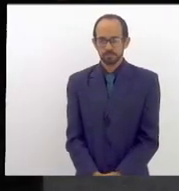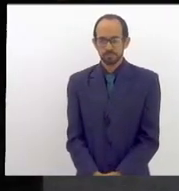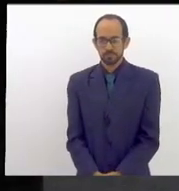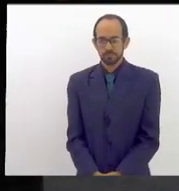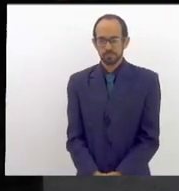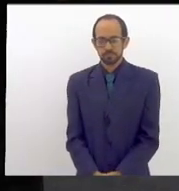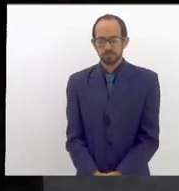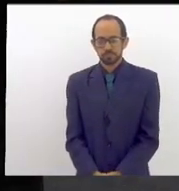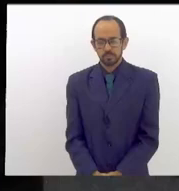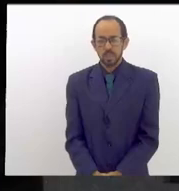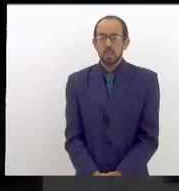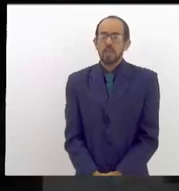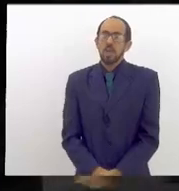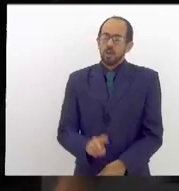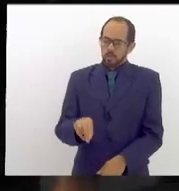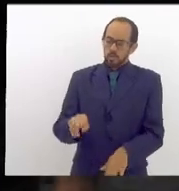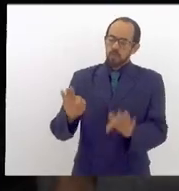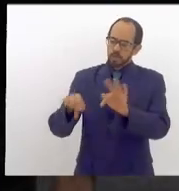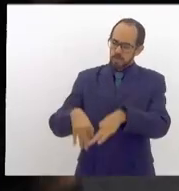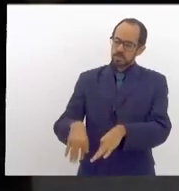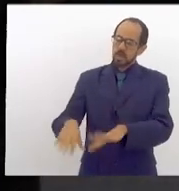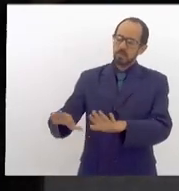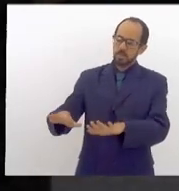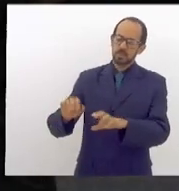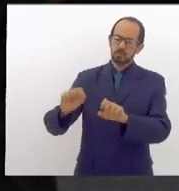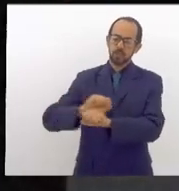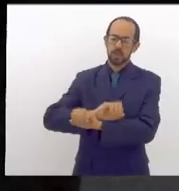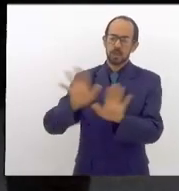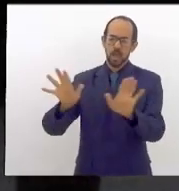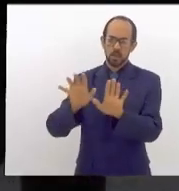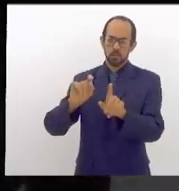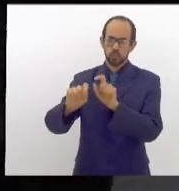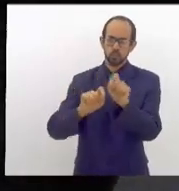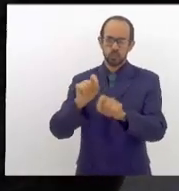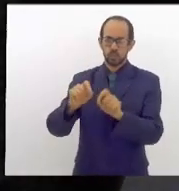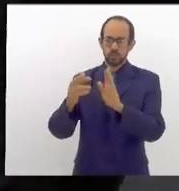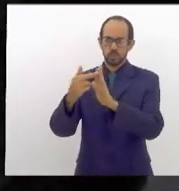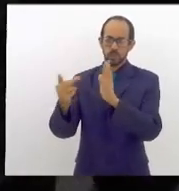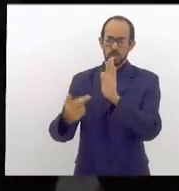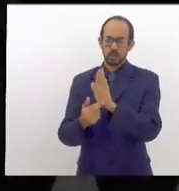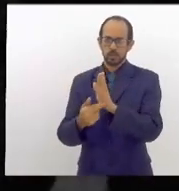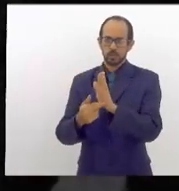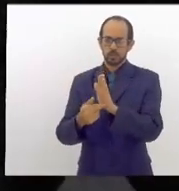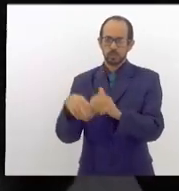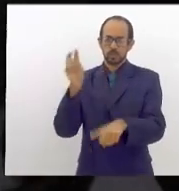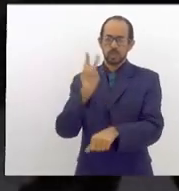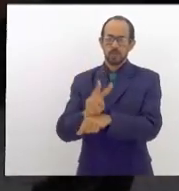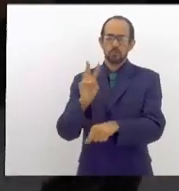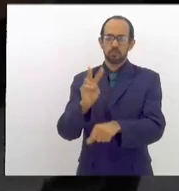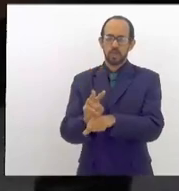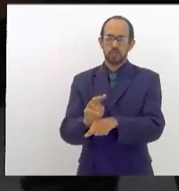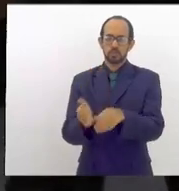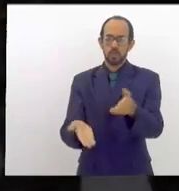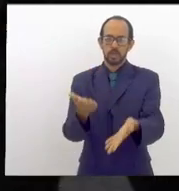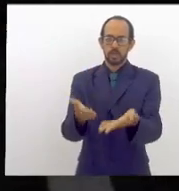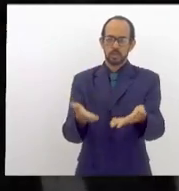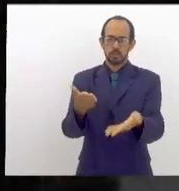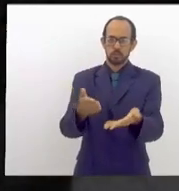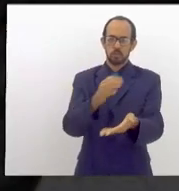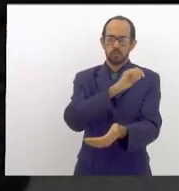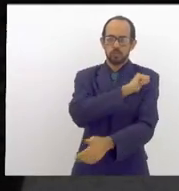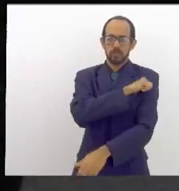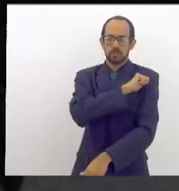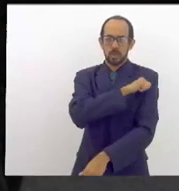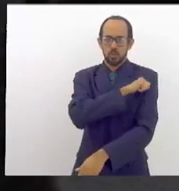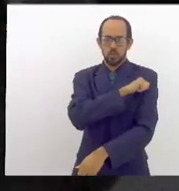Mas quero deixar muito claro que este relatório defende o equilíbrio fiscal aliás aqui na casa várias